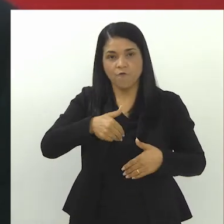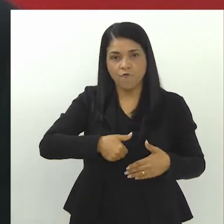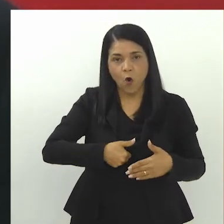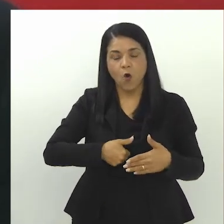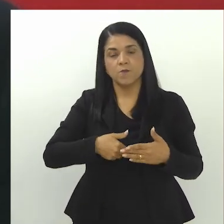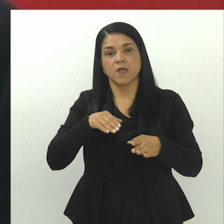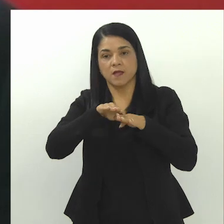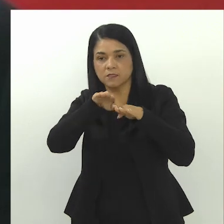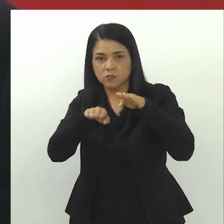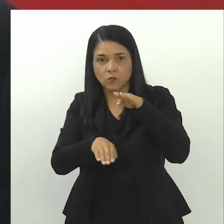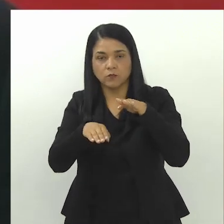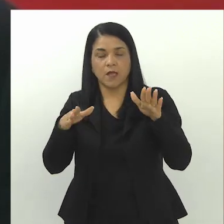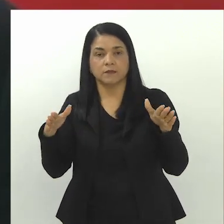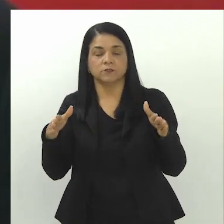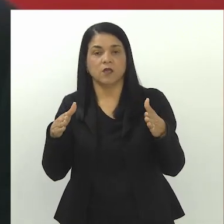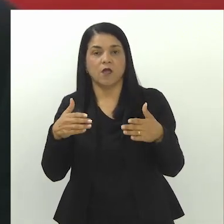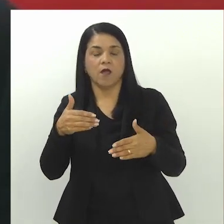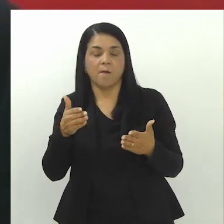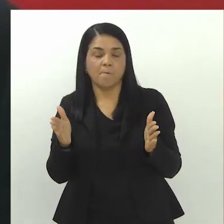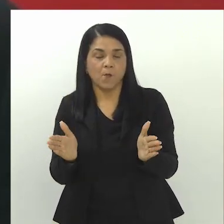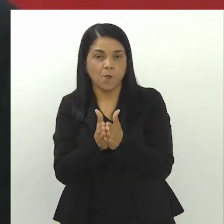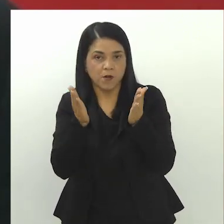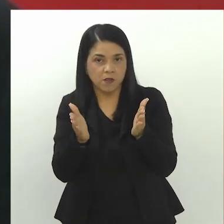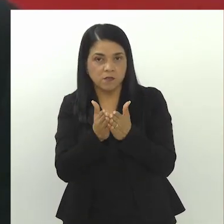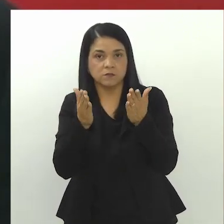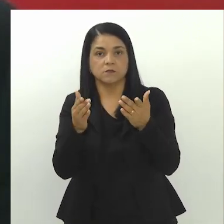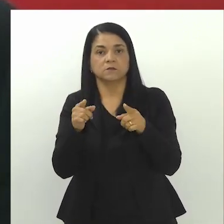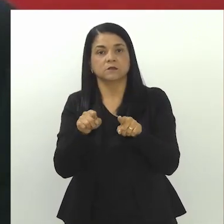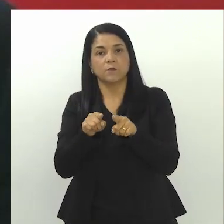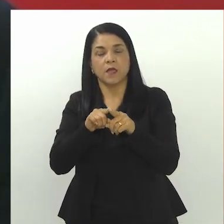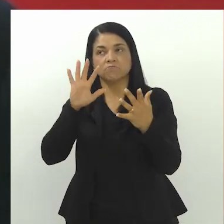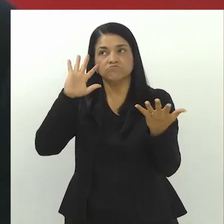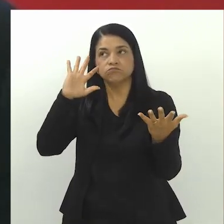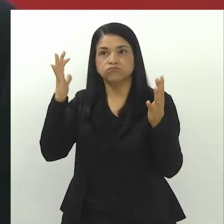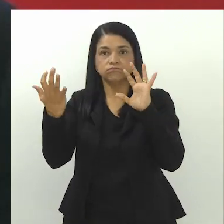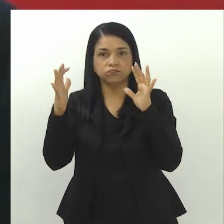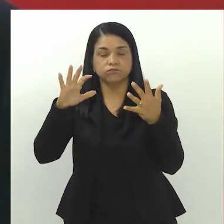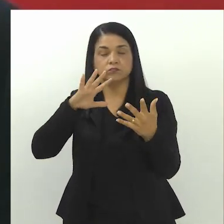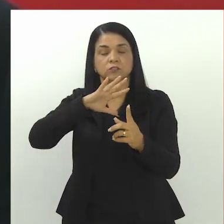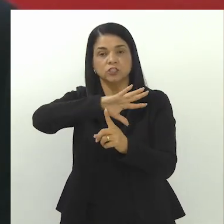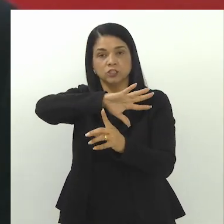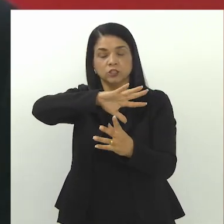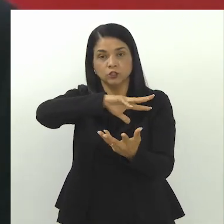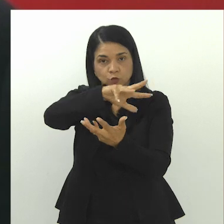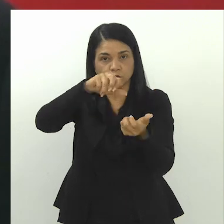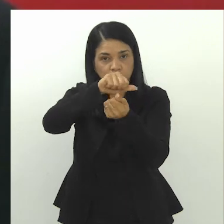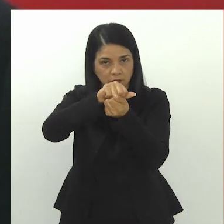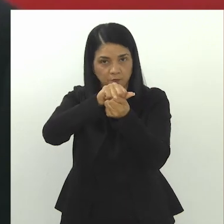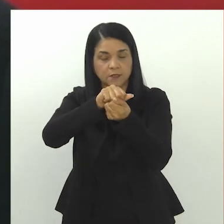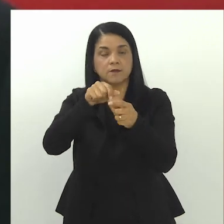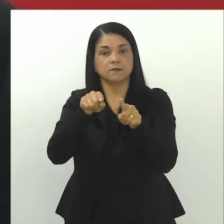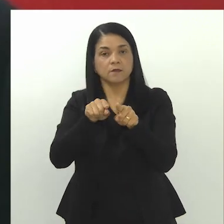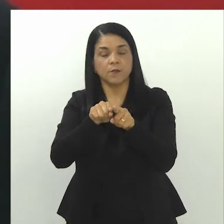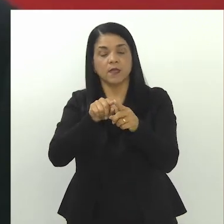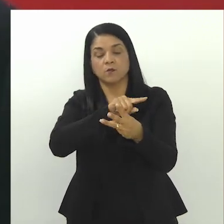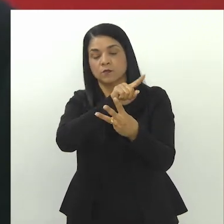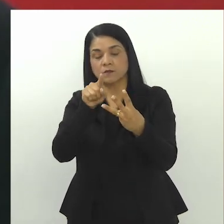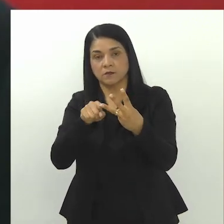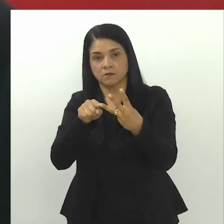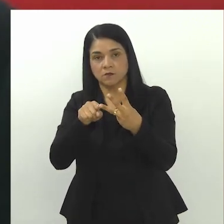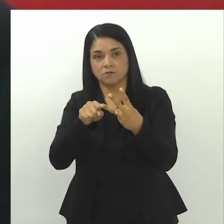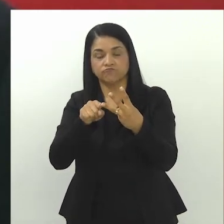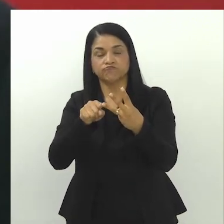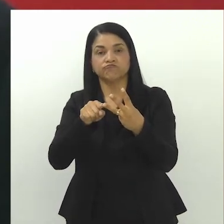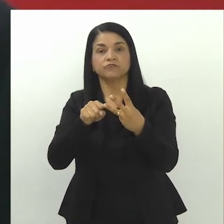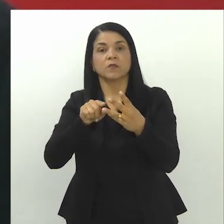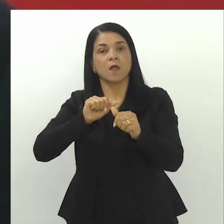combate à fome, à desigualdade e à pobreza, no tema da sustentabilidade, mudanças climáticas e transição justa, e o terceiro